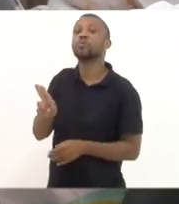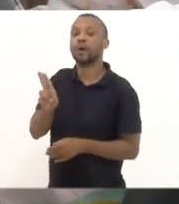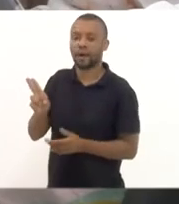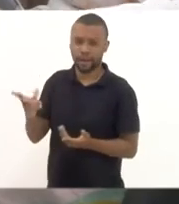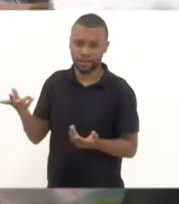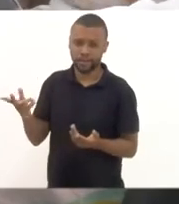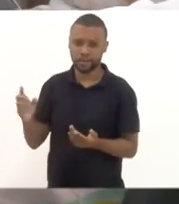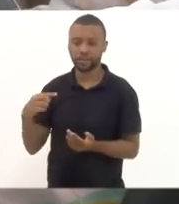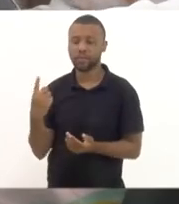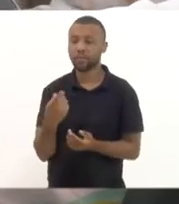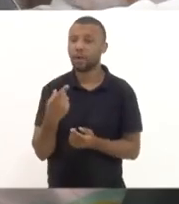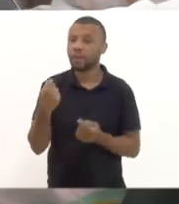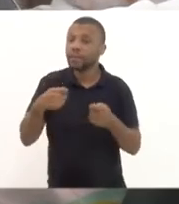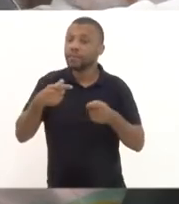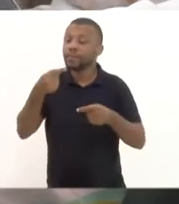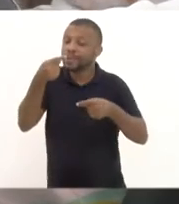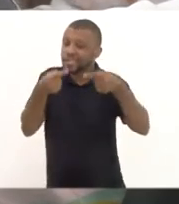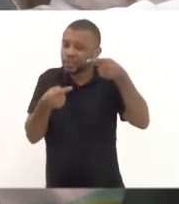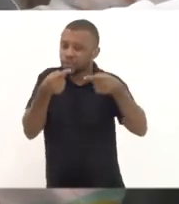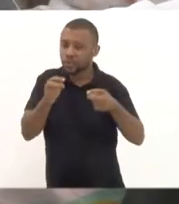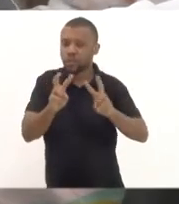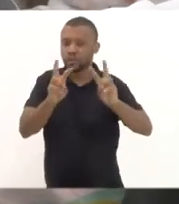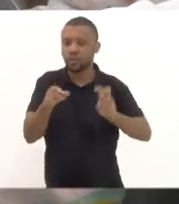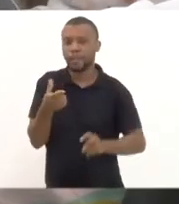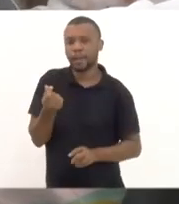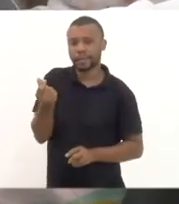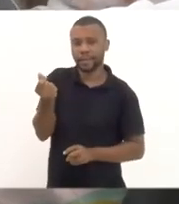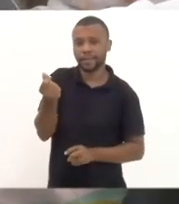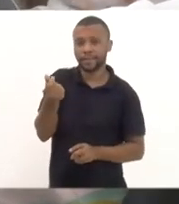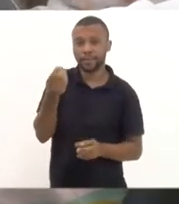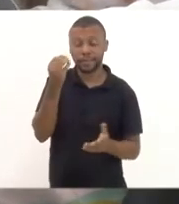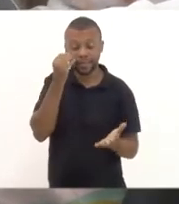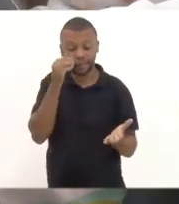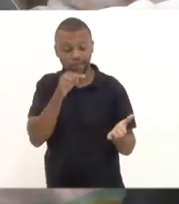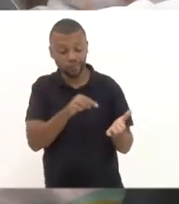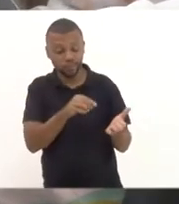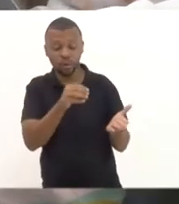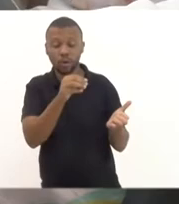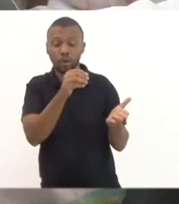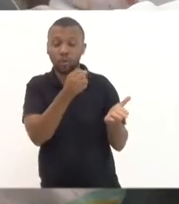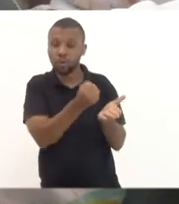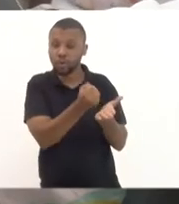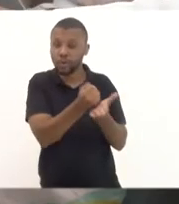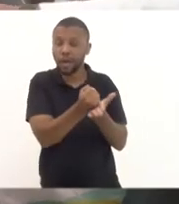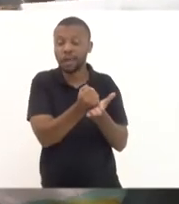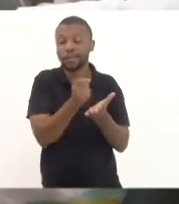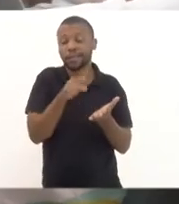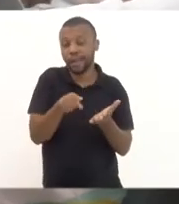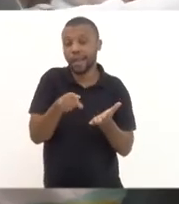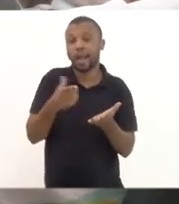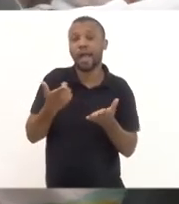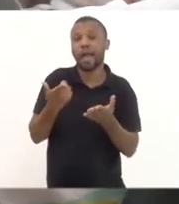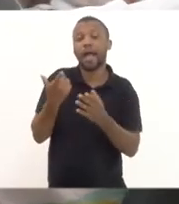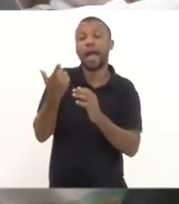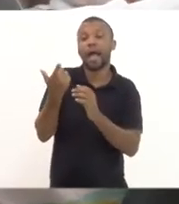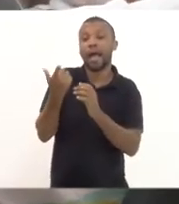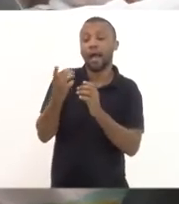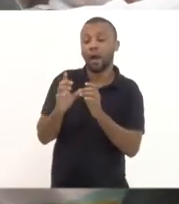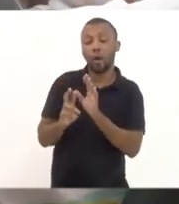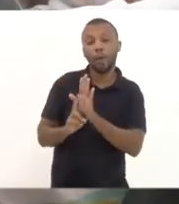ter aqui nesta para discutir a tarifa aquilo que tá no contrato o poder concedente nesse caso